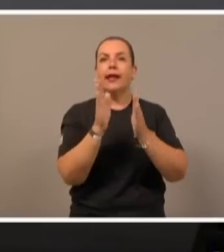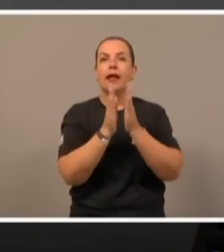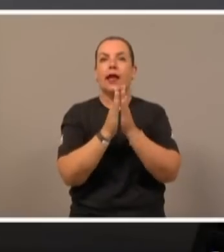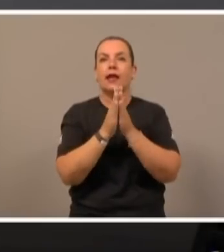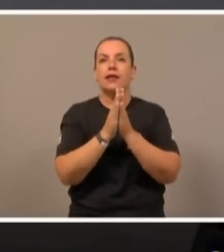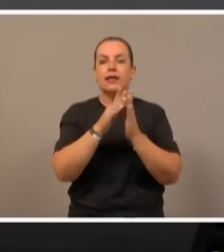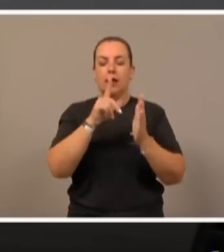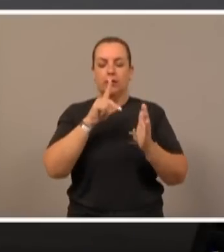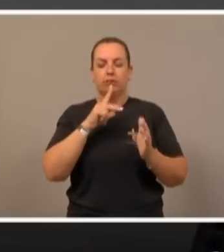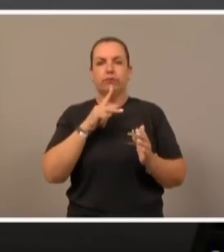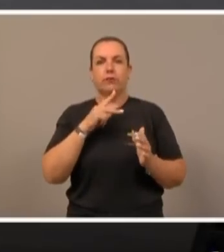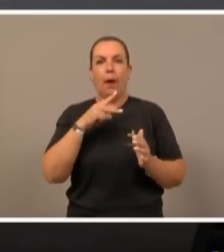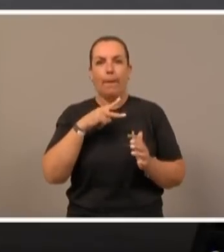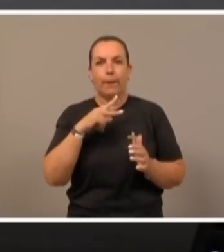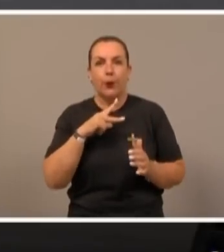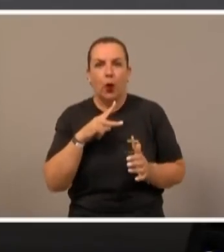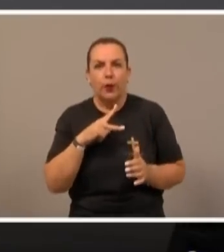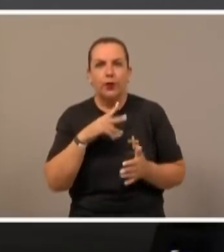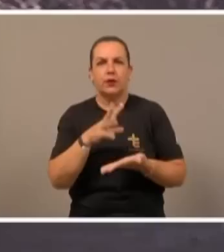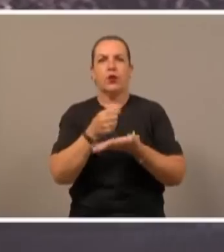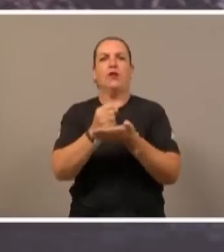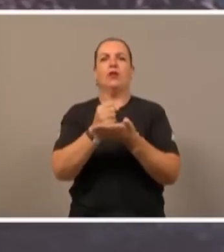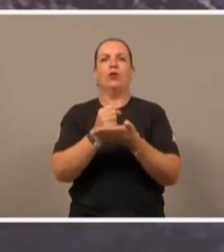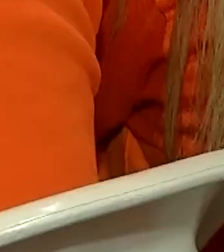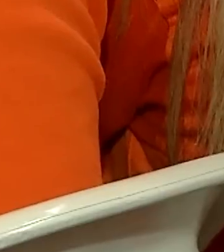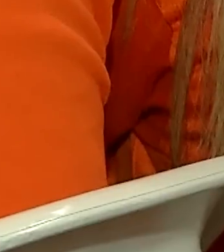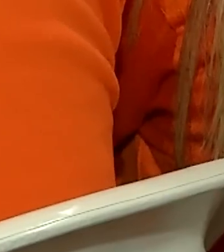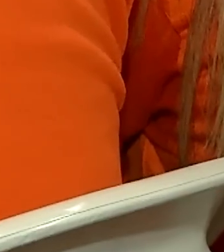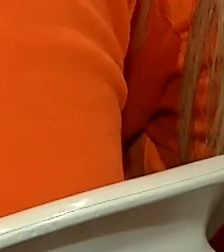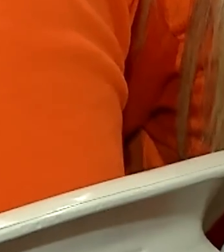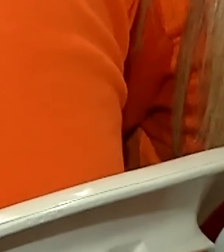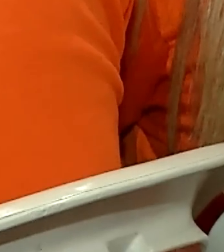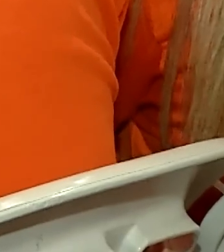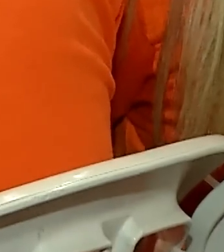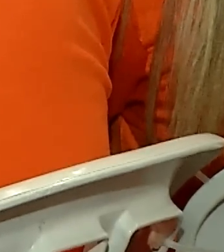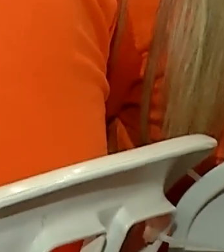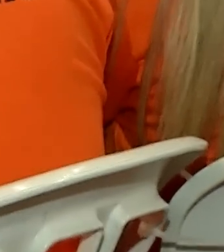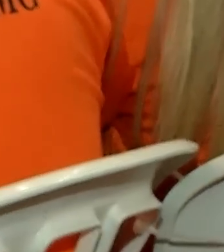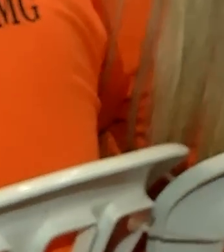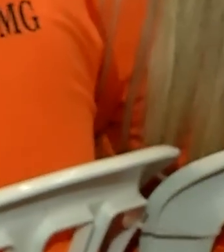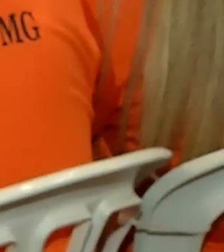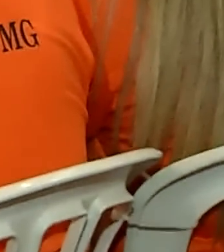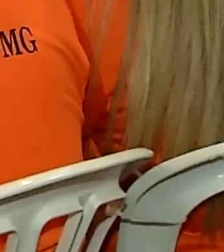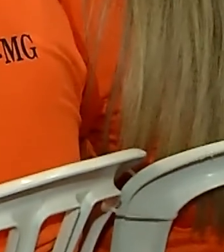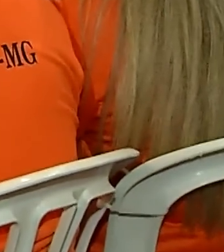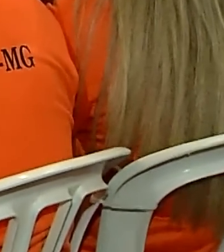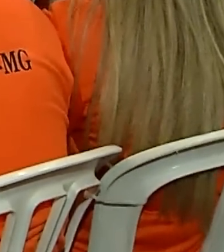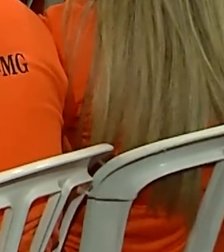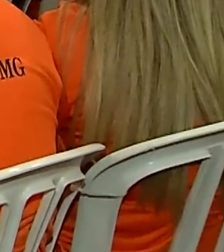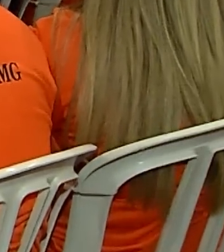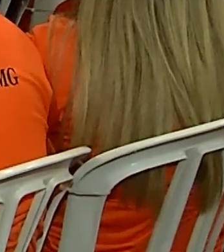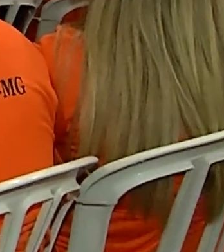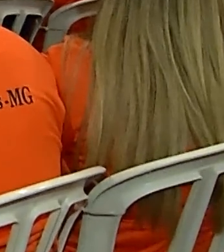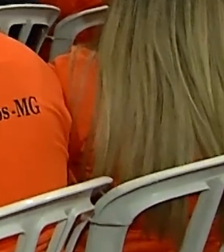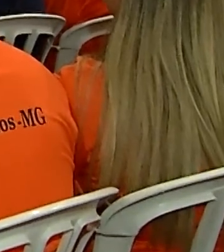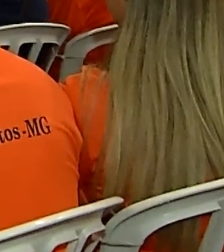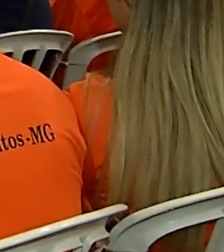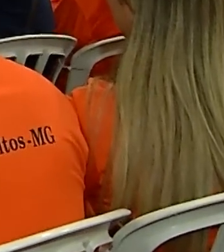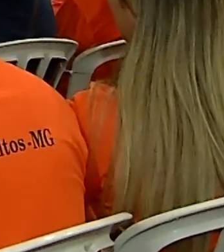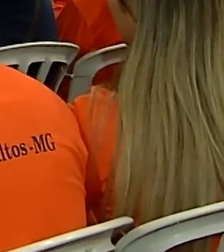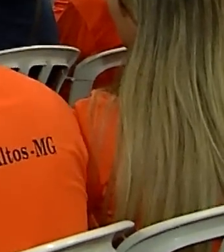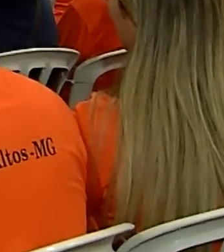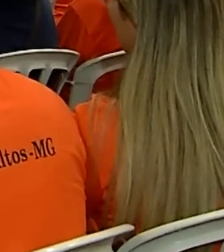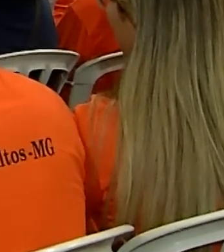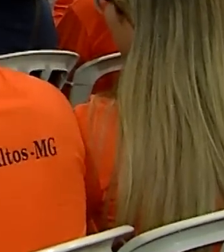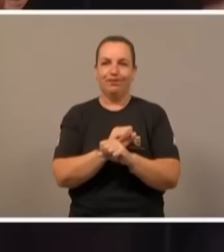salva, quem se condenou é porque não rezou. Santo Inácio de Loyola: me diga quanto tempo você reza, eu saberei